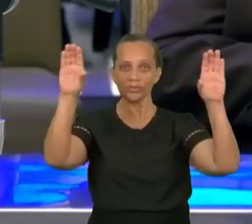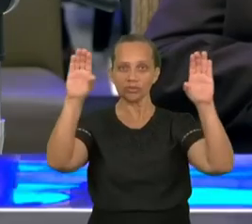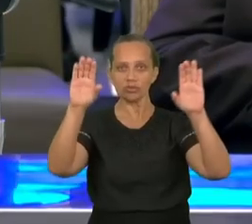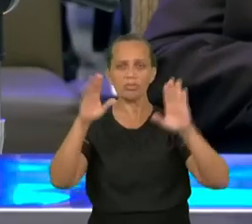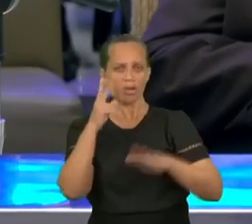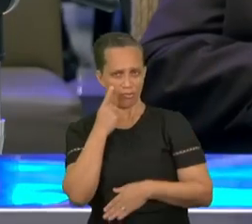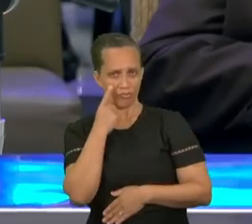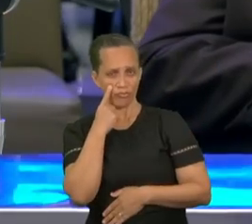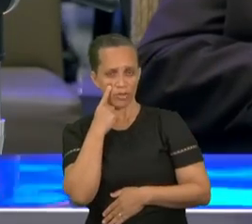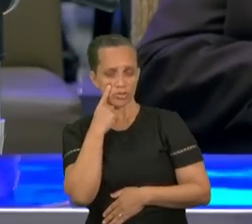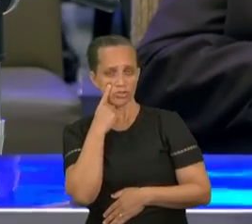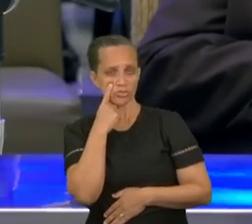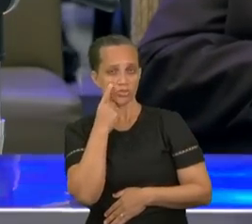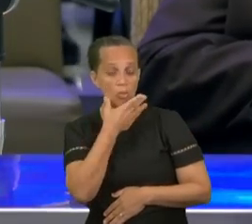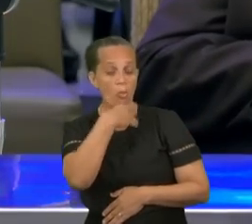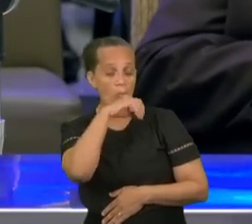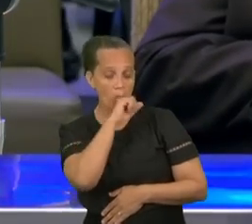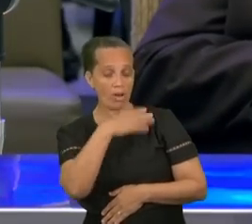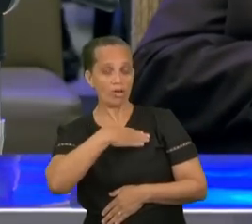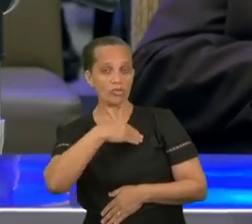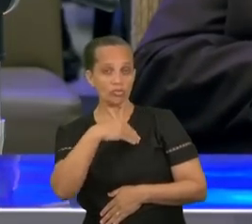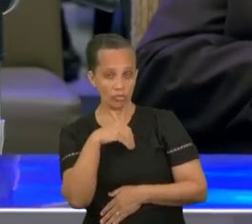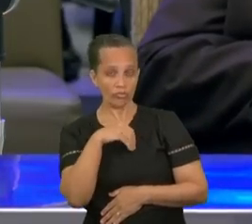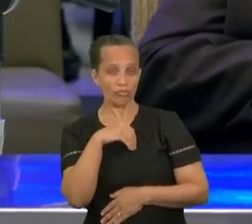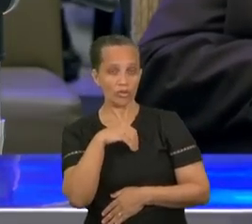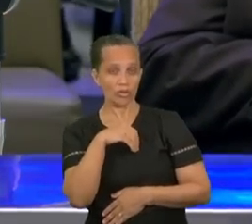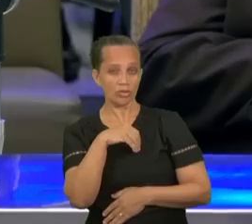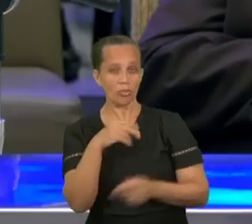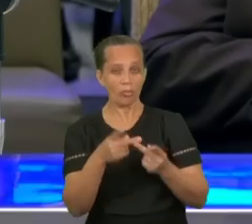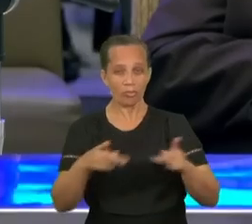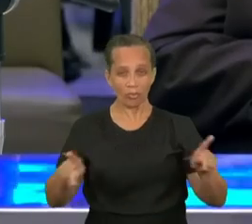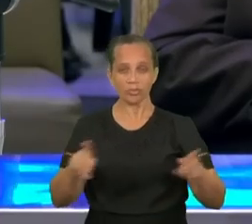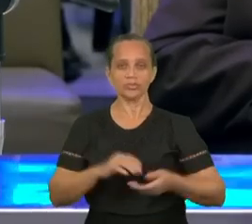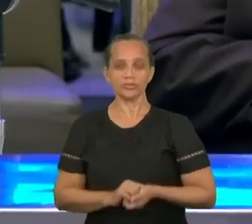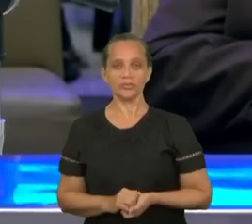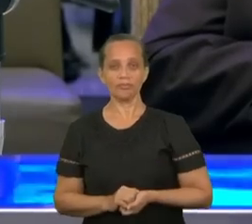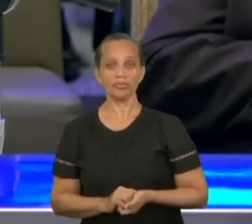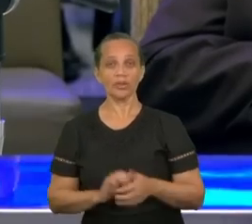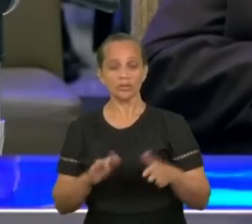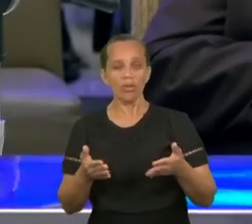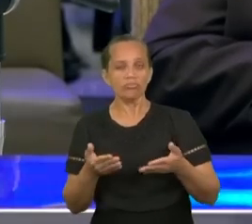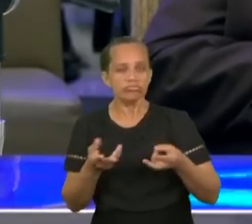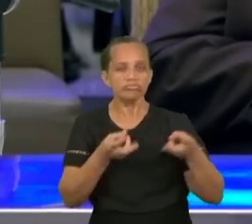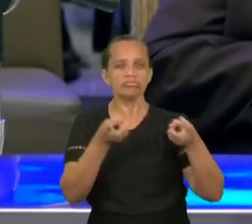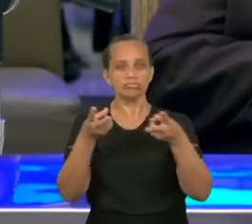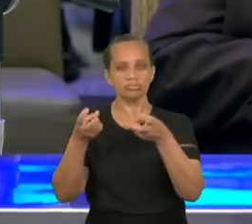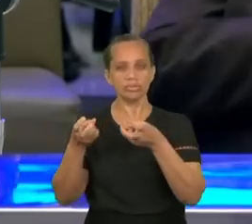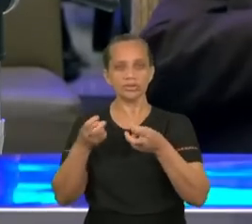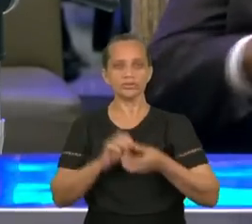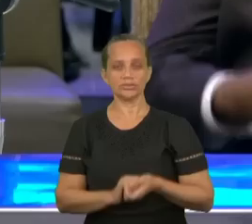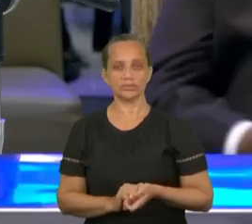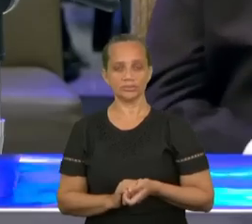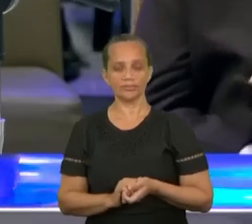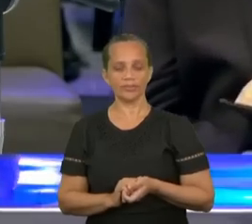pródigo eu estava lendo nesta tarde a Bíblia e me chamou a atenção Observe vamos ver Lucas Capítulo